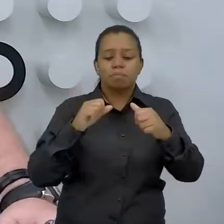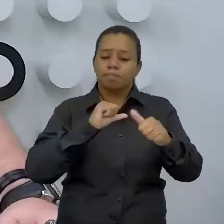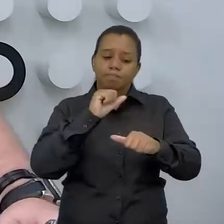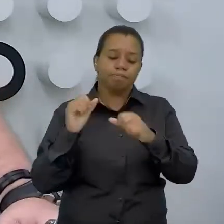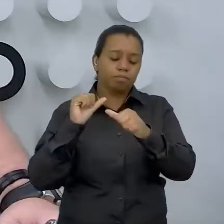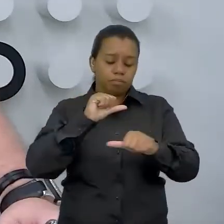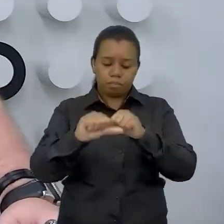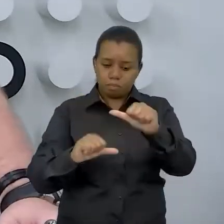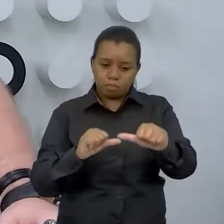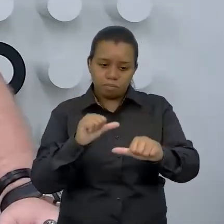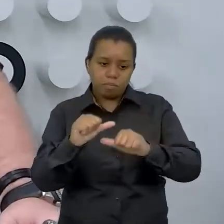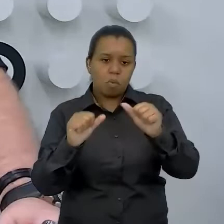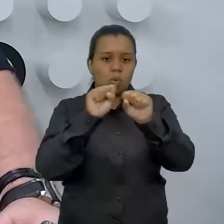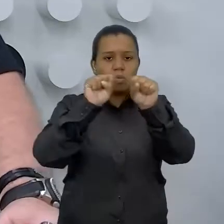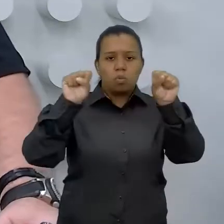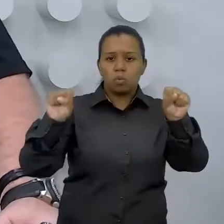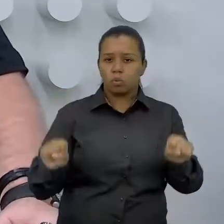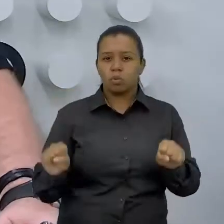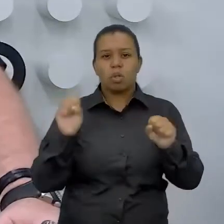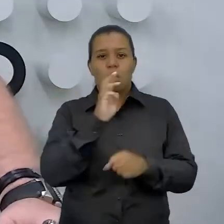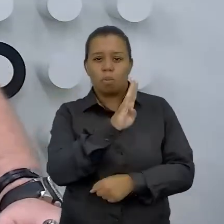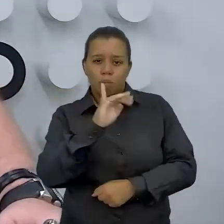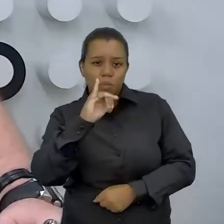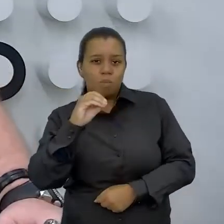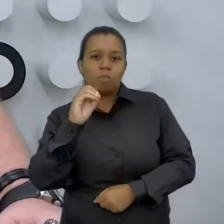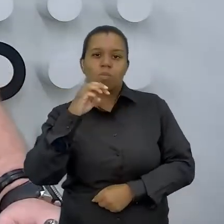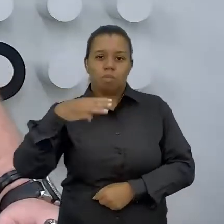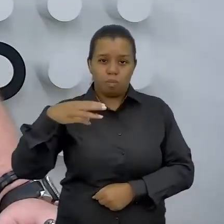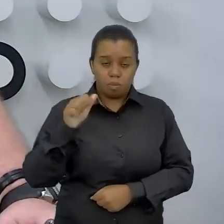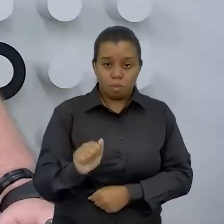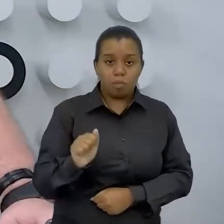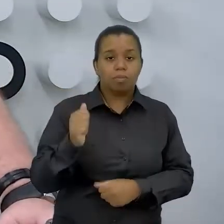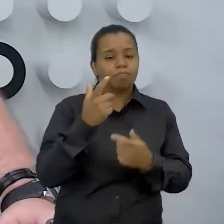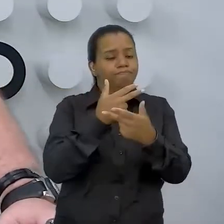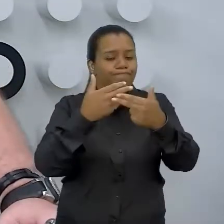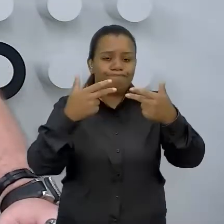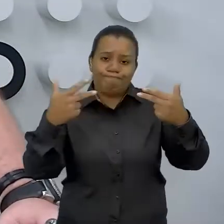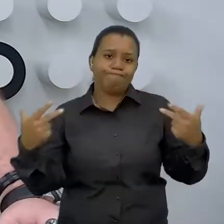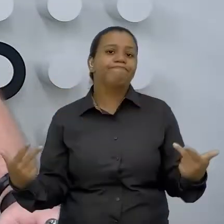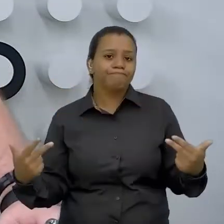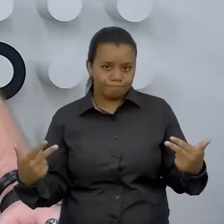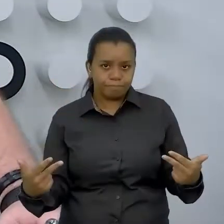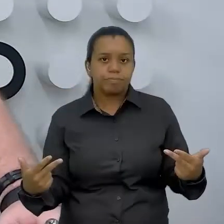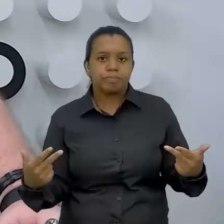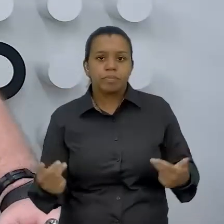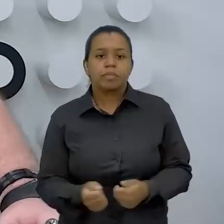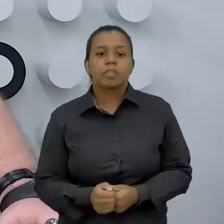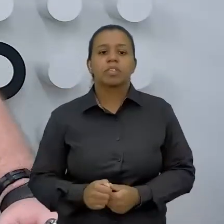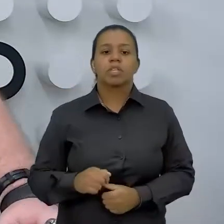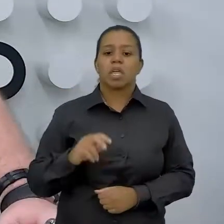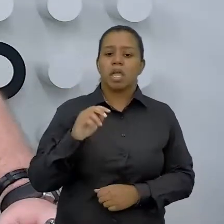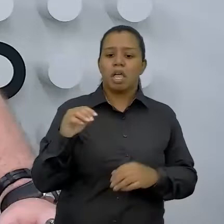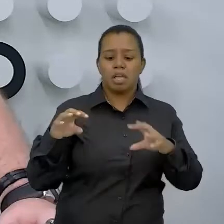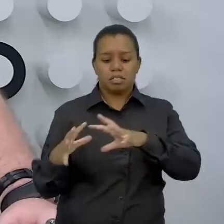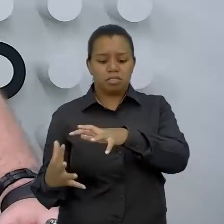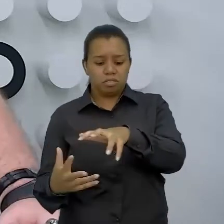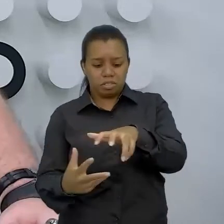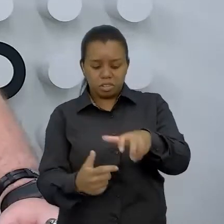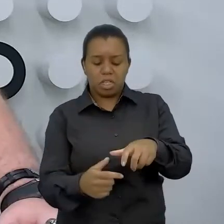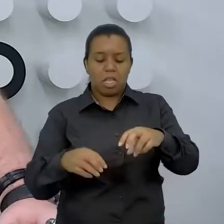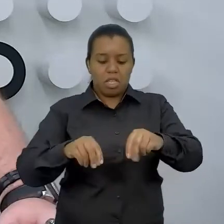vários aspectos, né, um ecossistema, um bioma, né, ou até essa relação aí com a hidrosfera, a atmosfera,